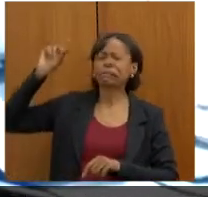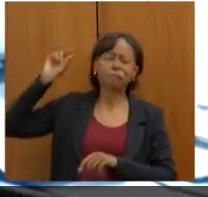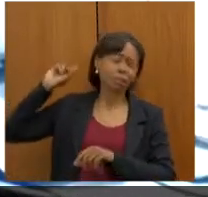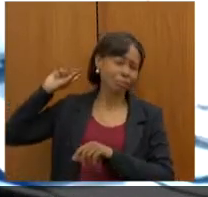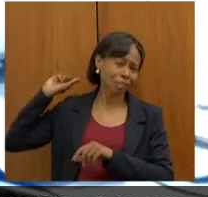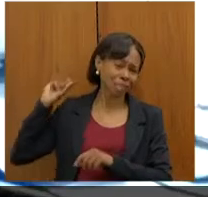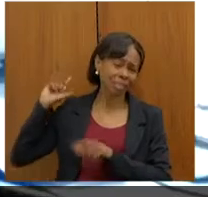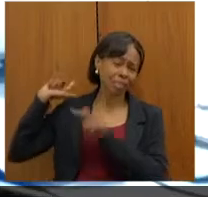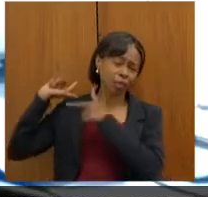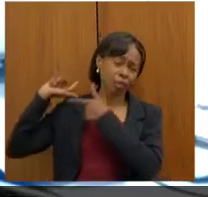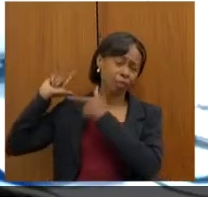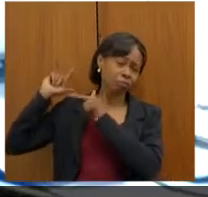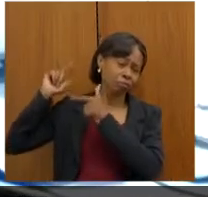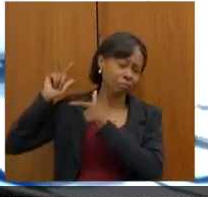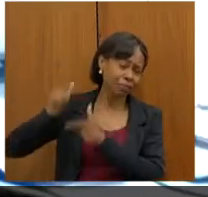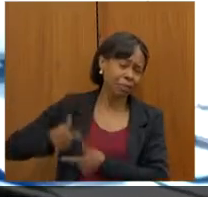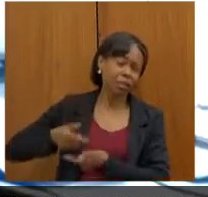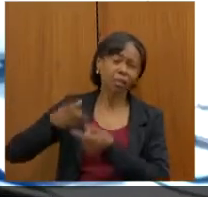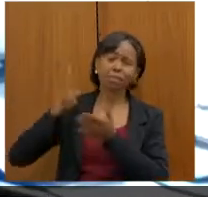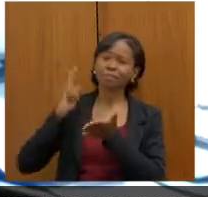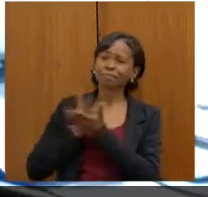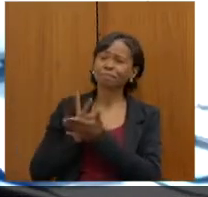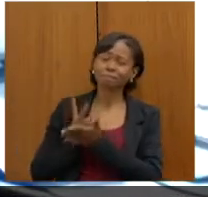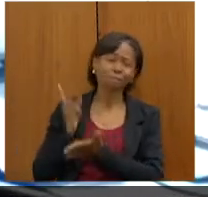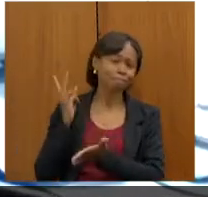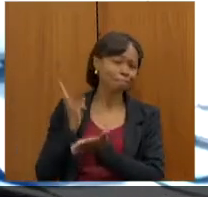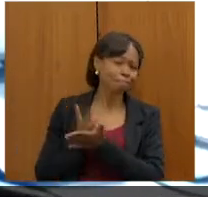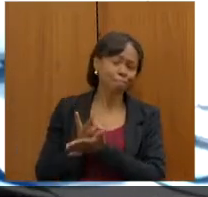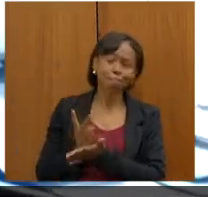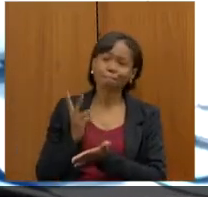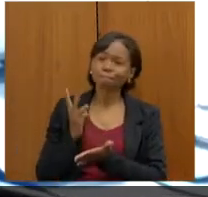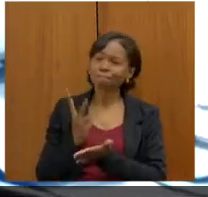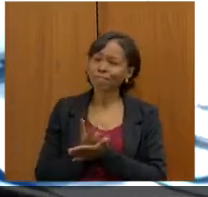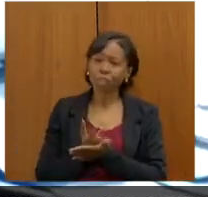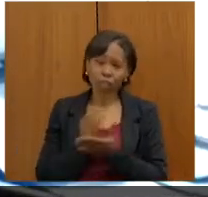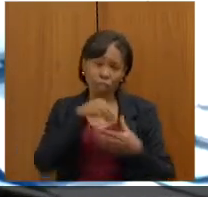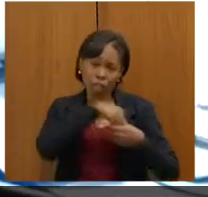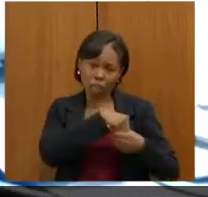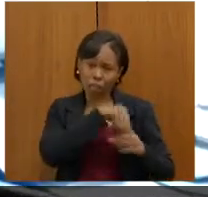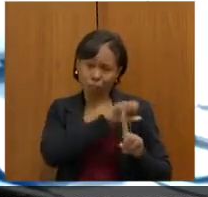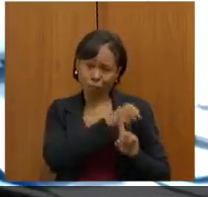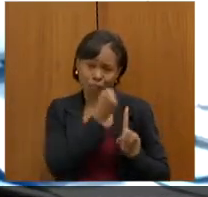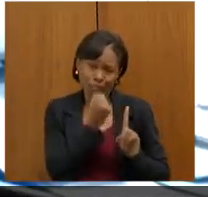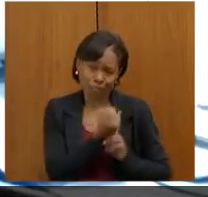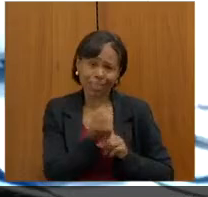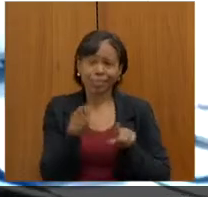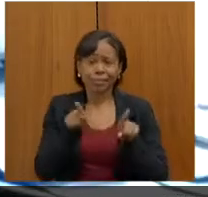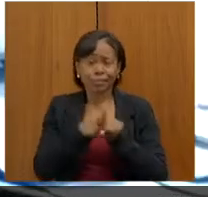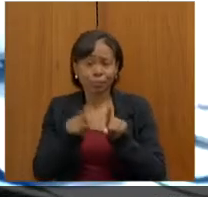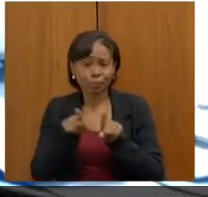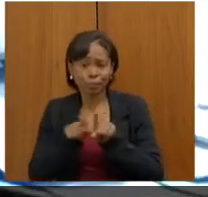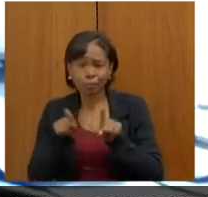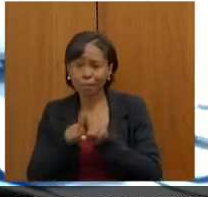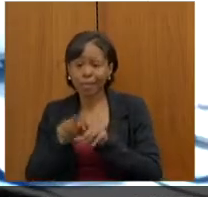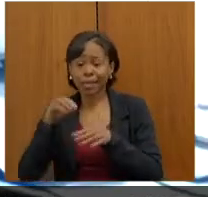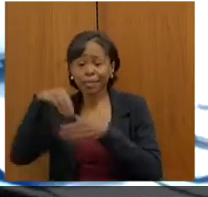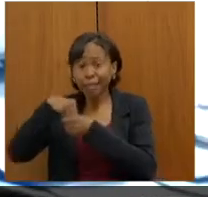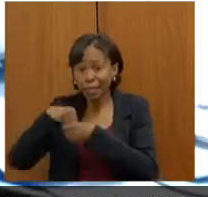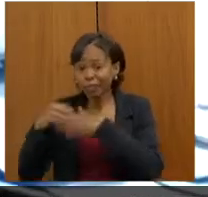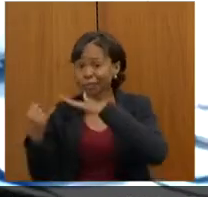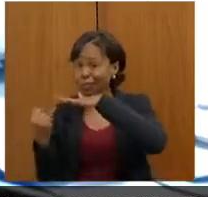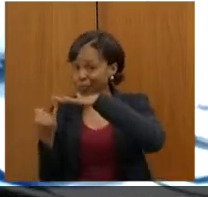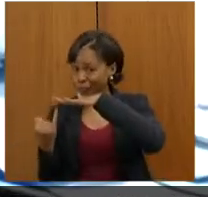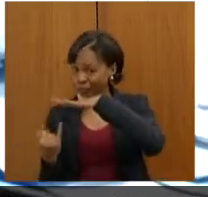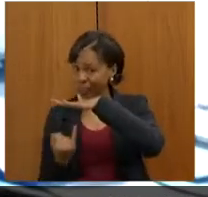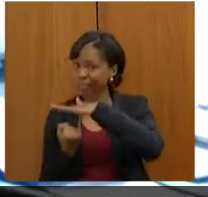institucionalizada como consequência não tá só na sociedade também tá dentro das nossas instituições